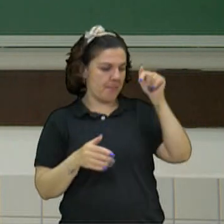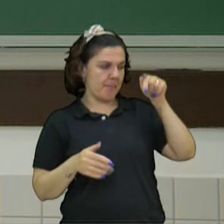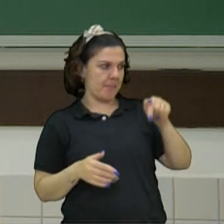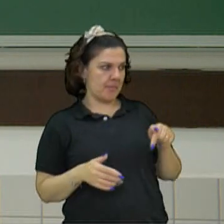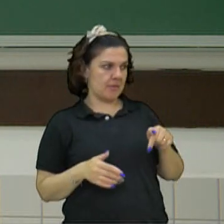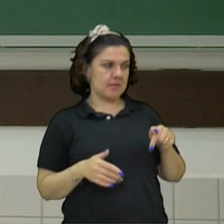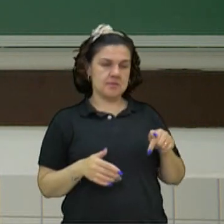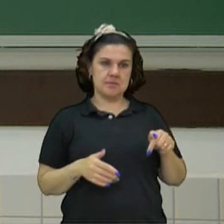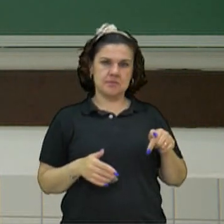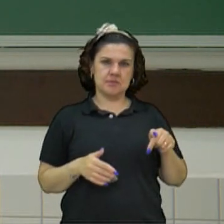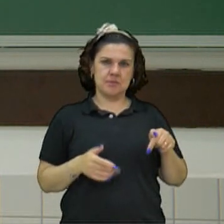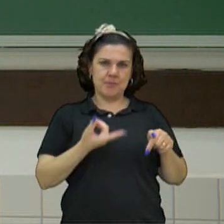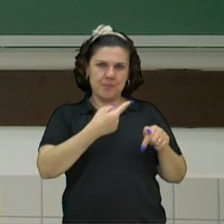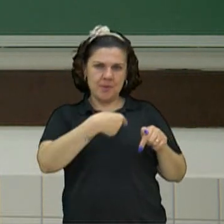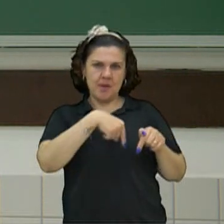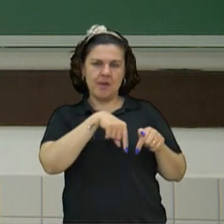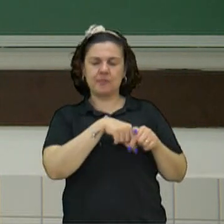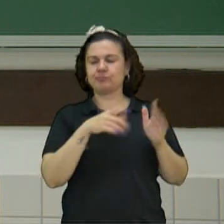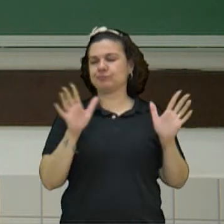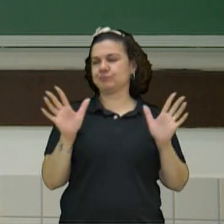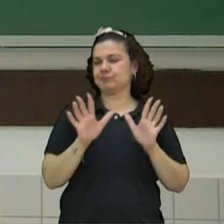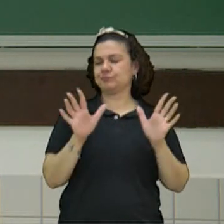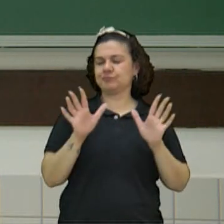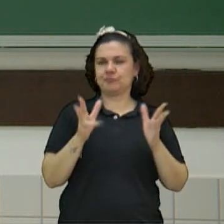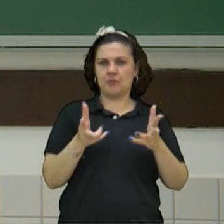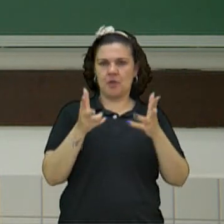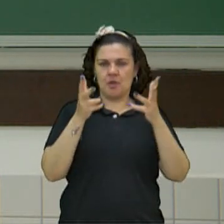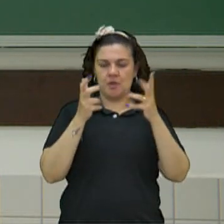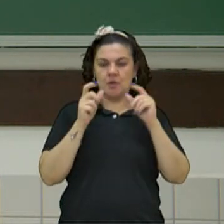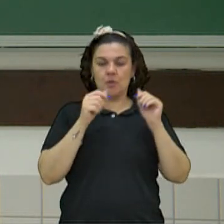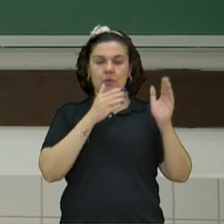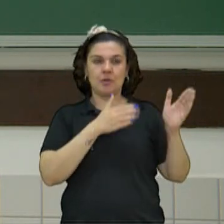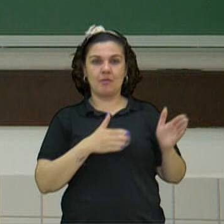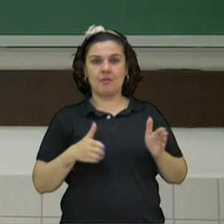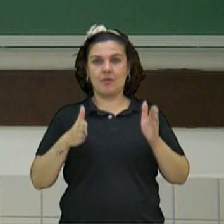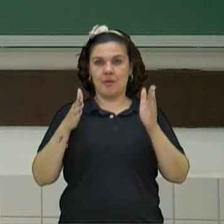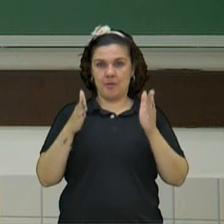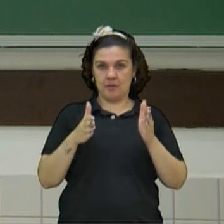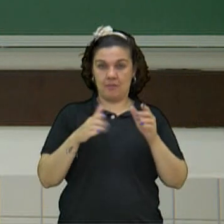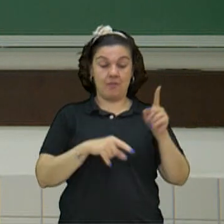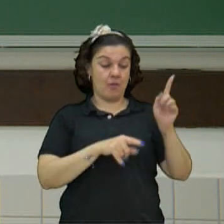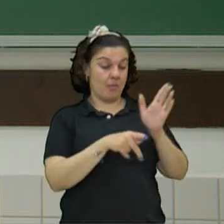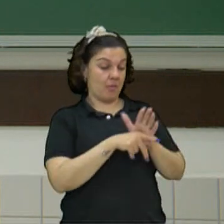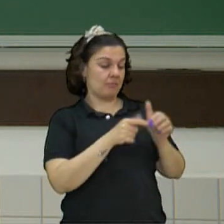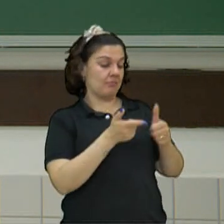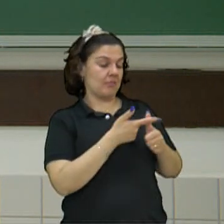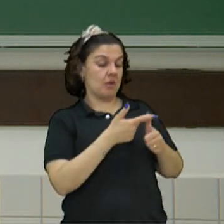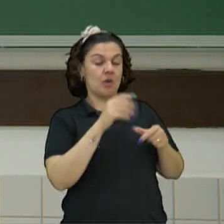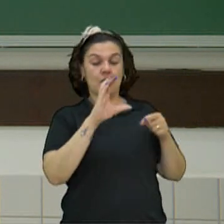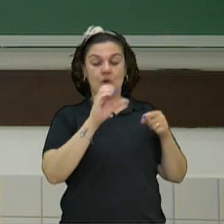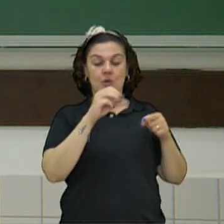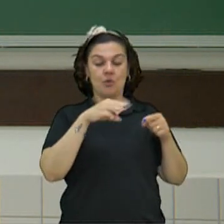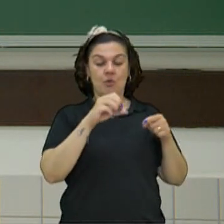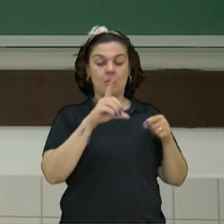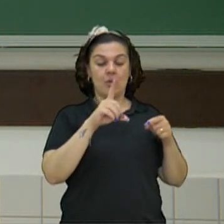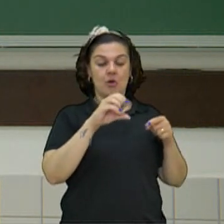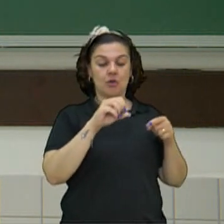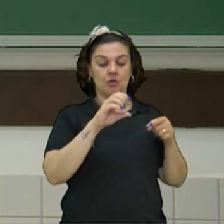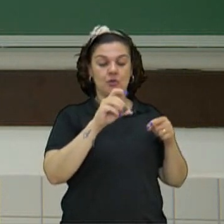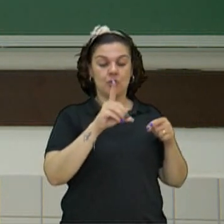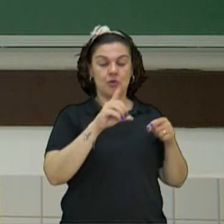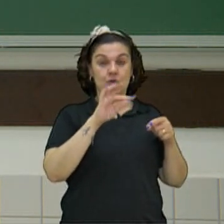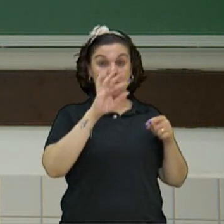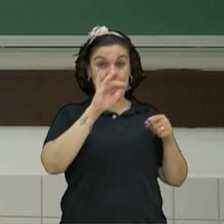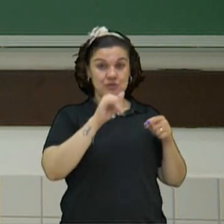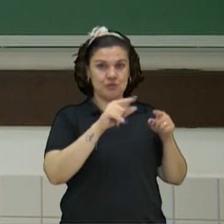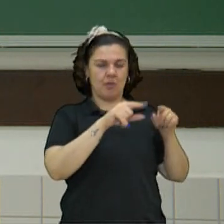temos a dimensão da importância de uma commodity e de um produto acabado. Commodity tem pouco valor, produto